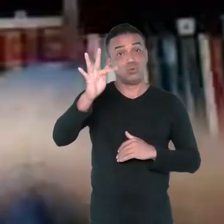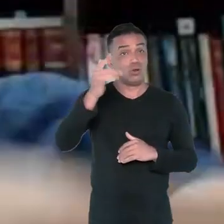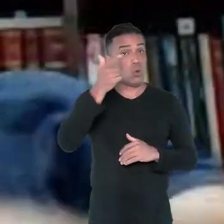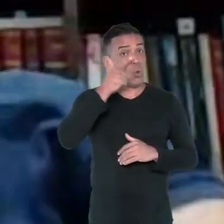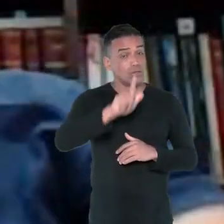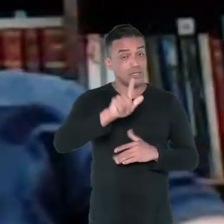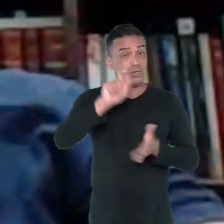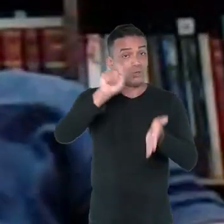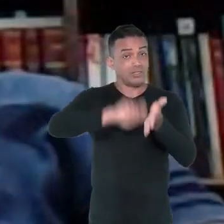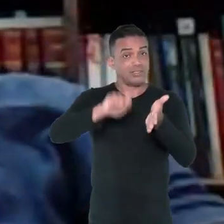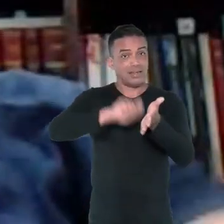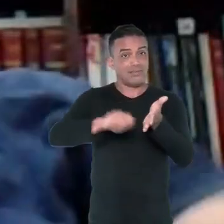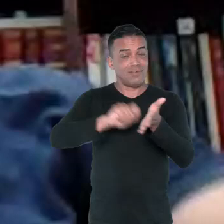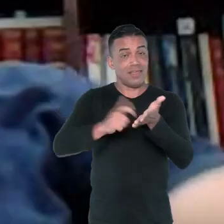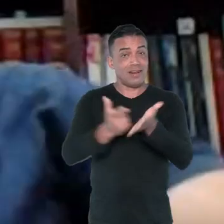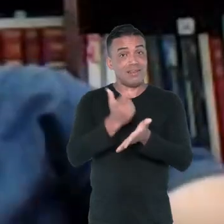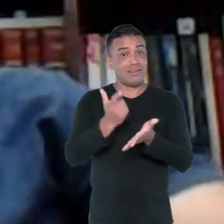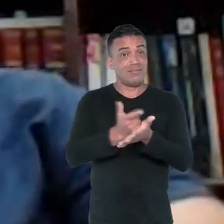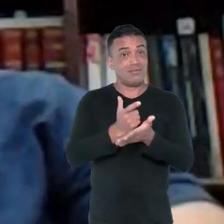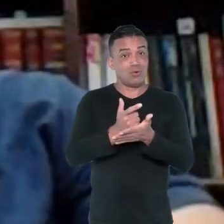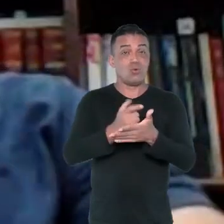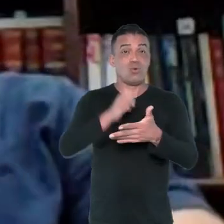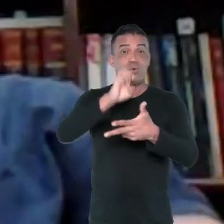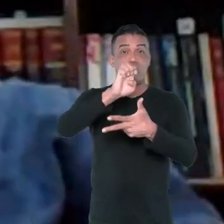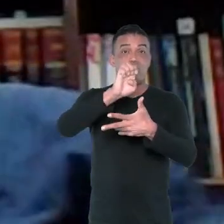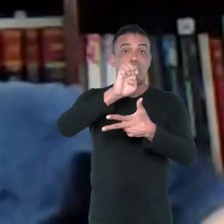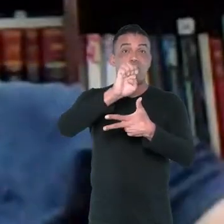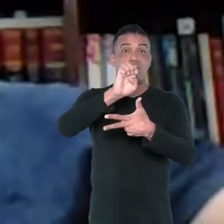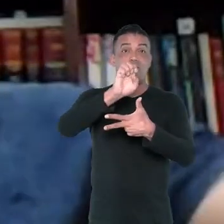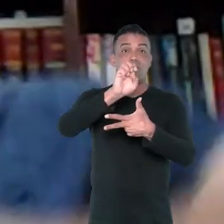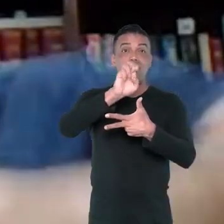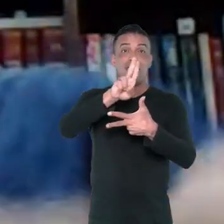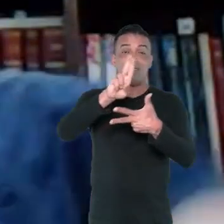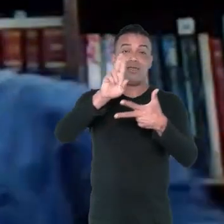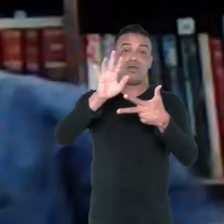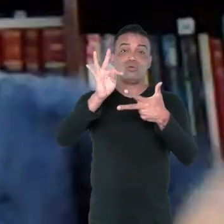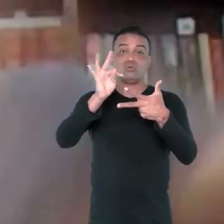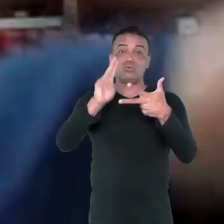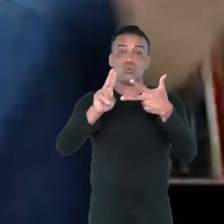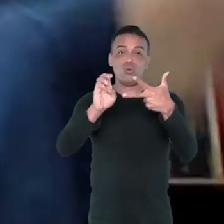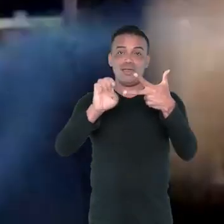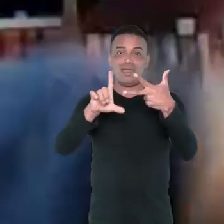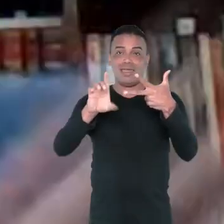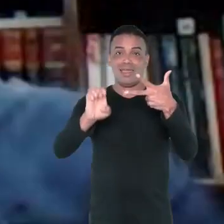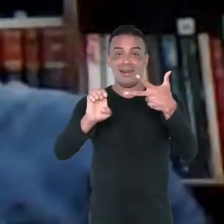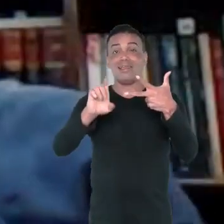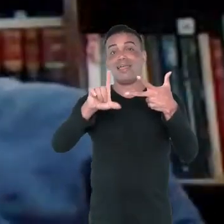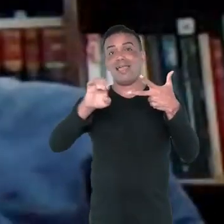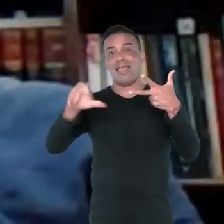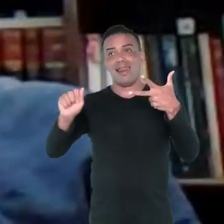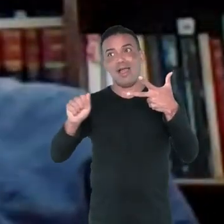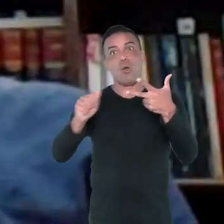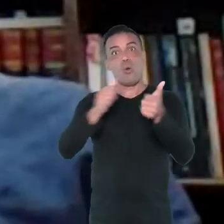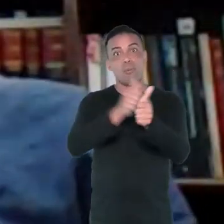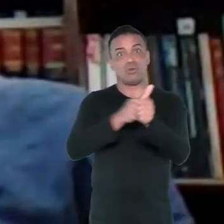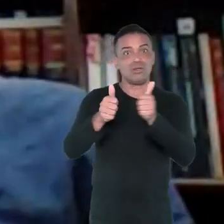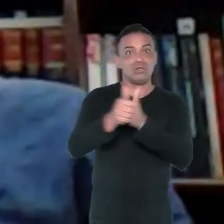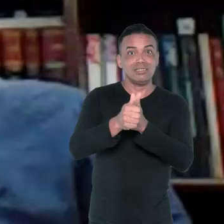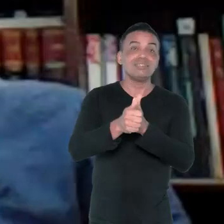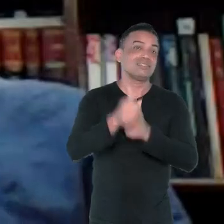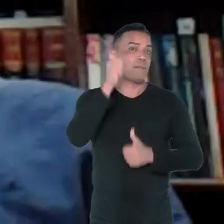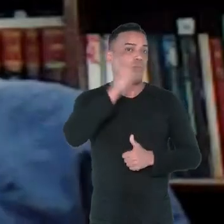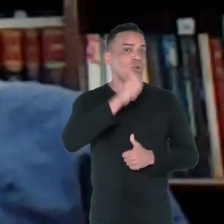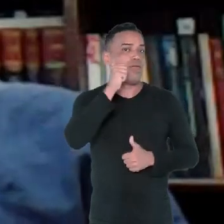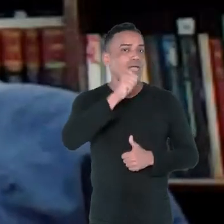um livro na terceira pessoa ou um livro na primeira pessoa que o protagonista seja uma mulher